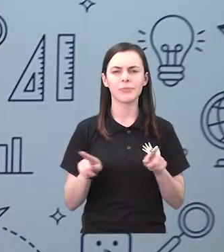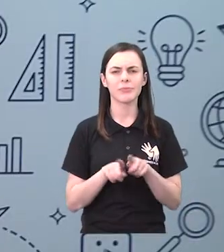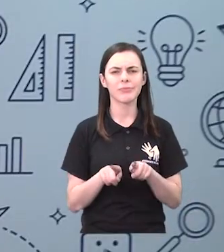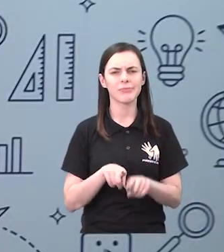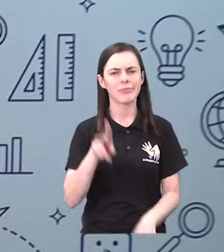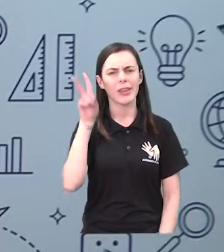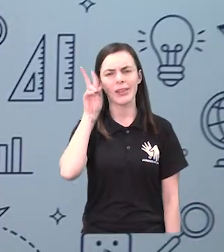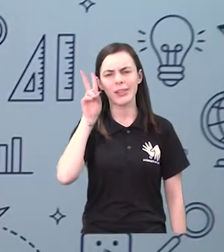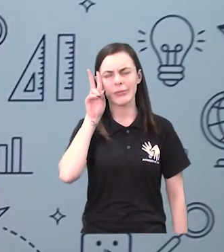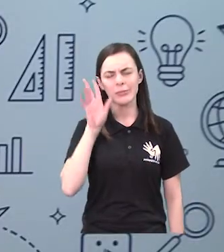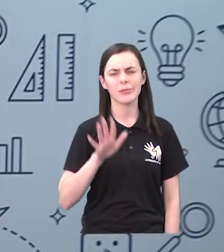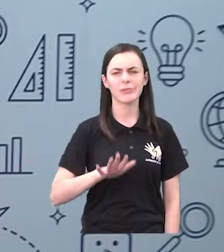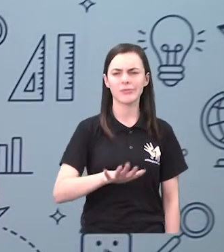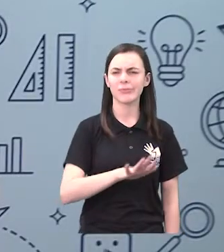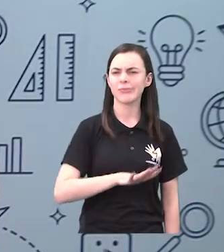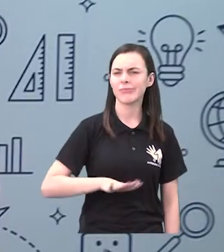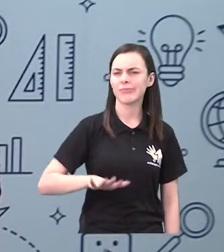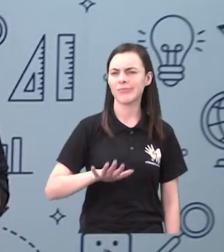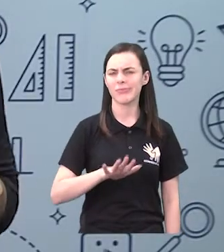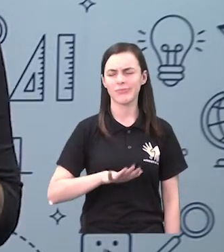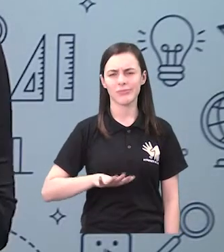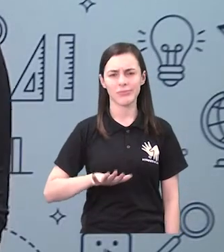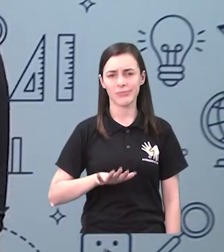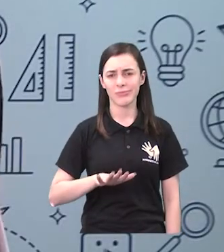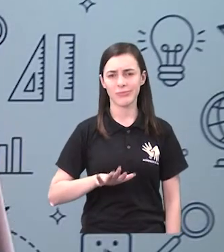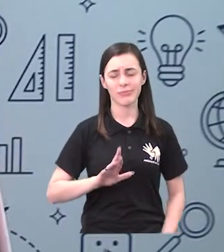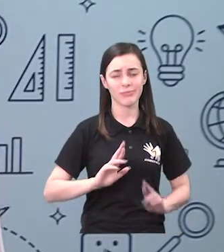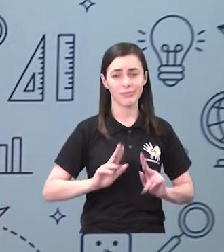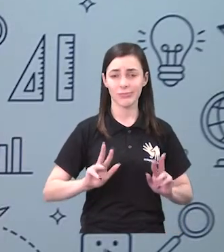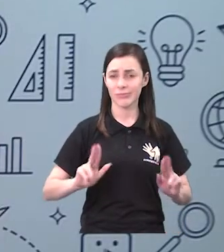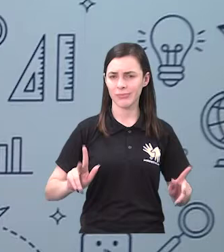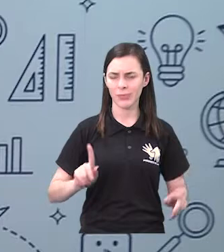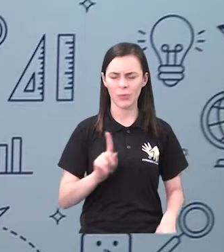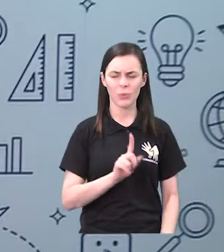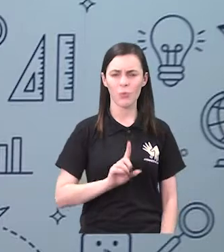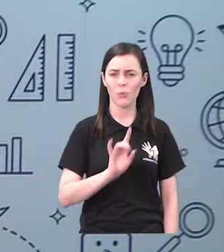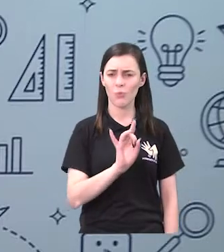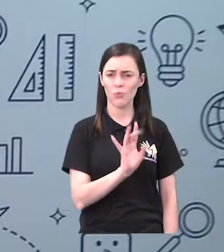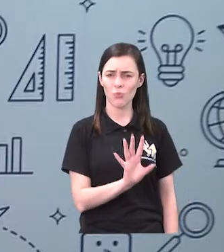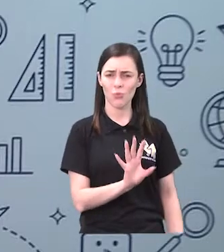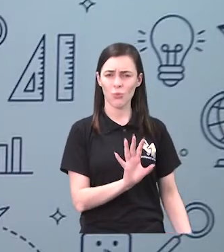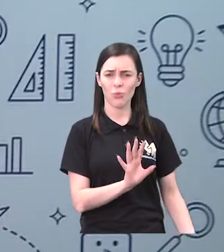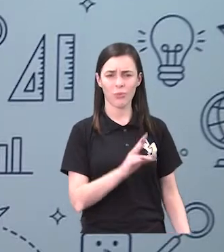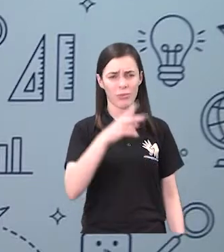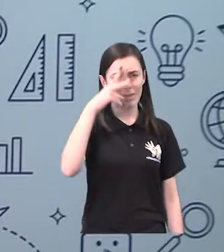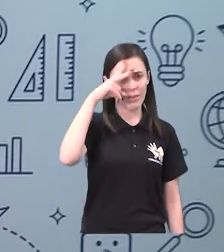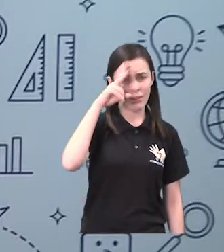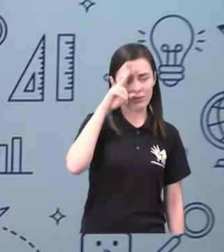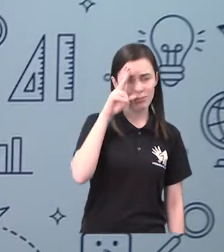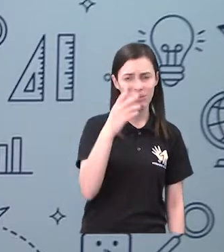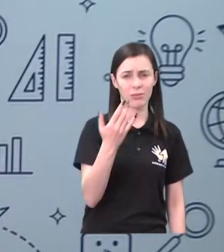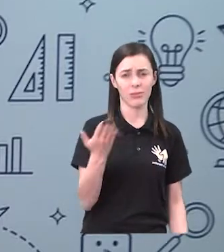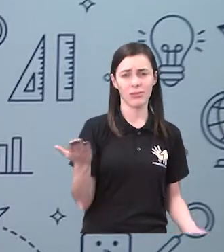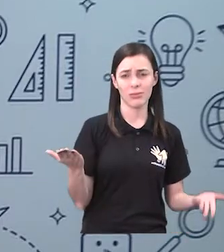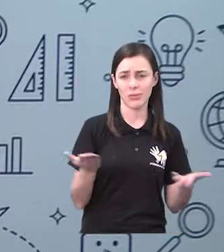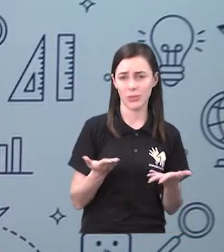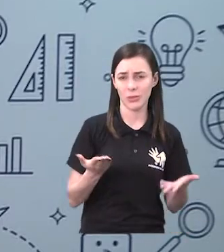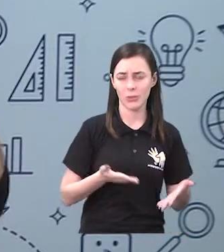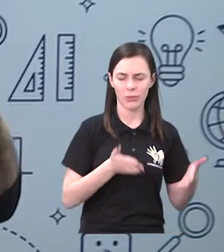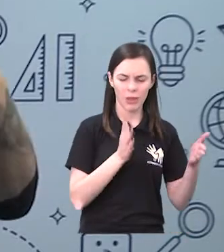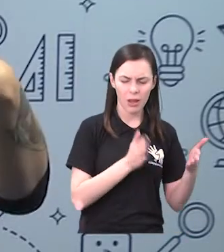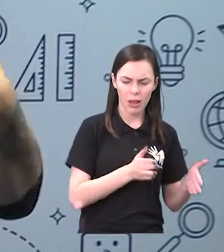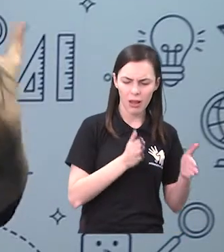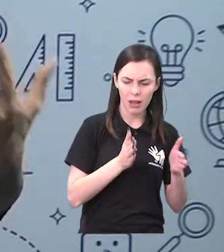lembrar de todas as situações não só da do enredo ou seja da história que foi